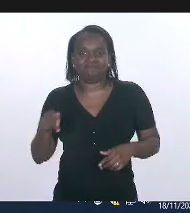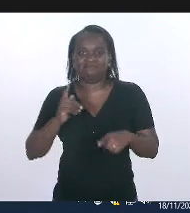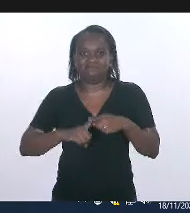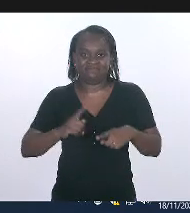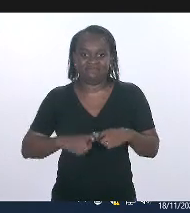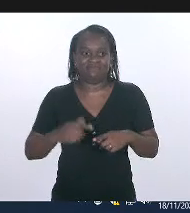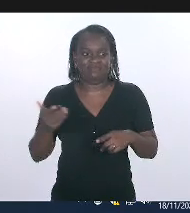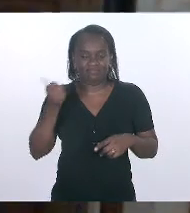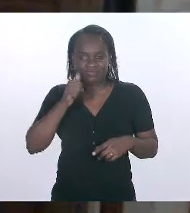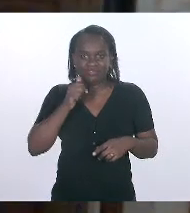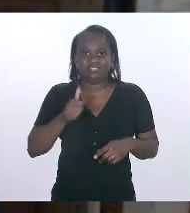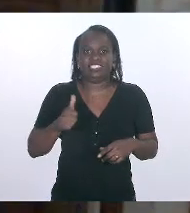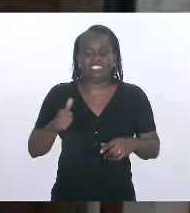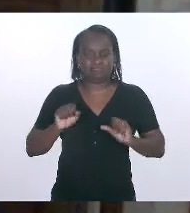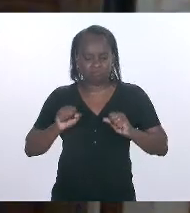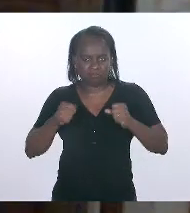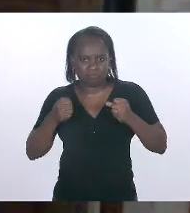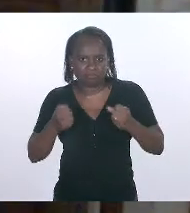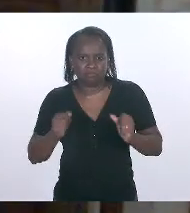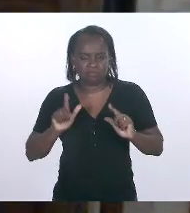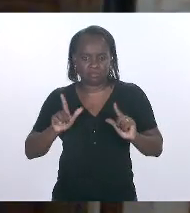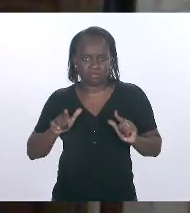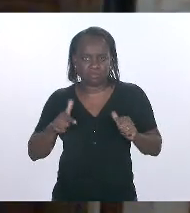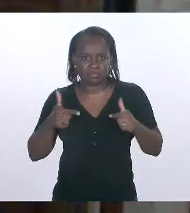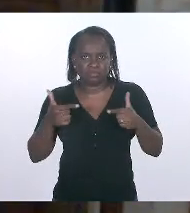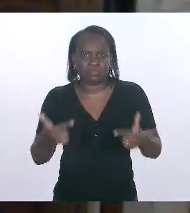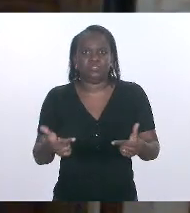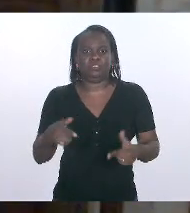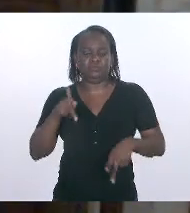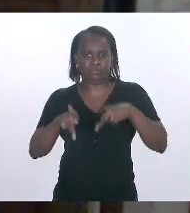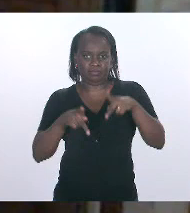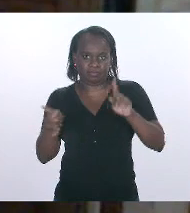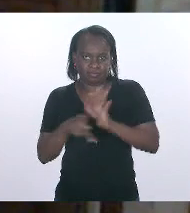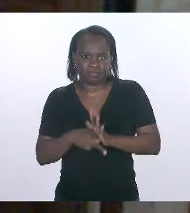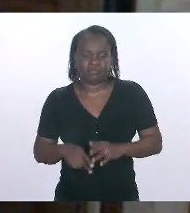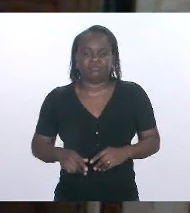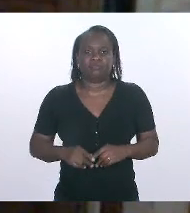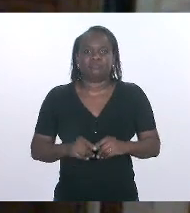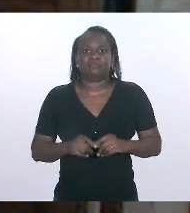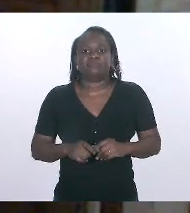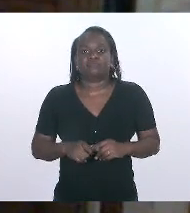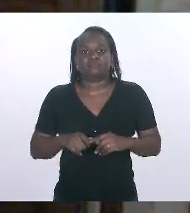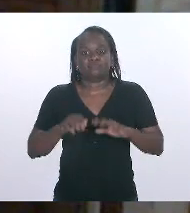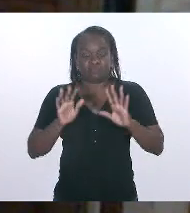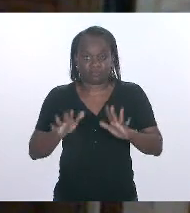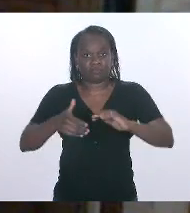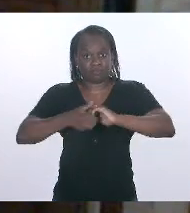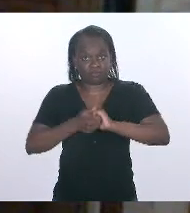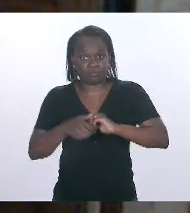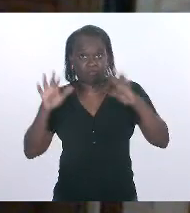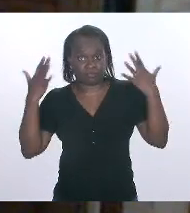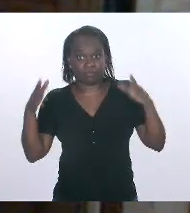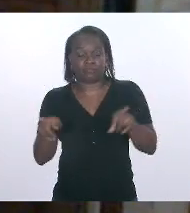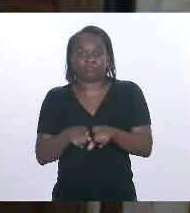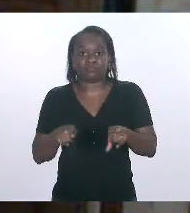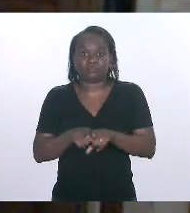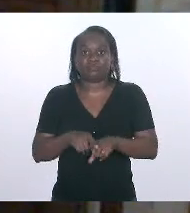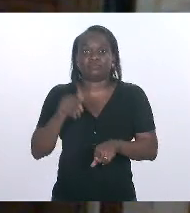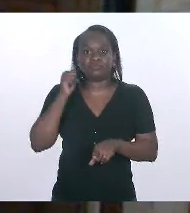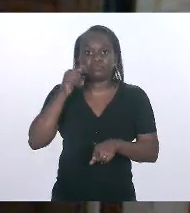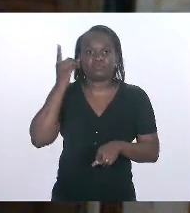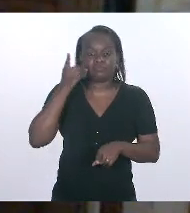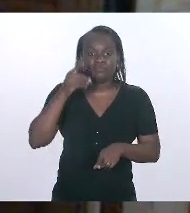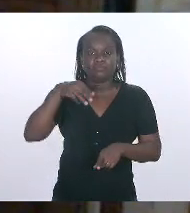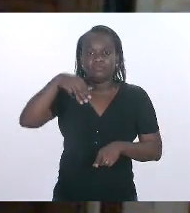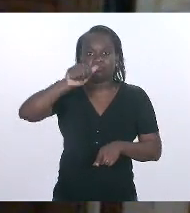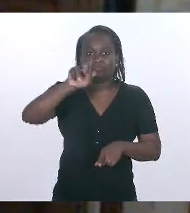é das áreas populares. Queria cumprimentar a nossa